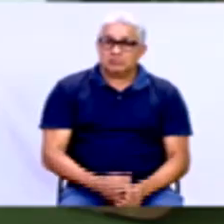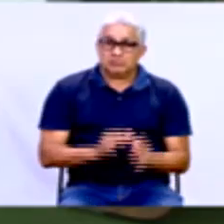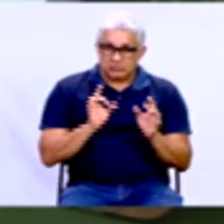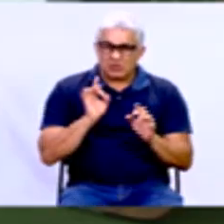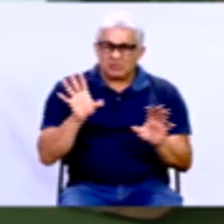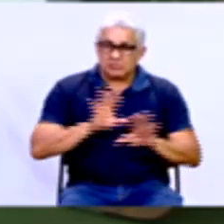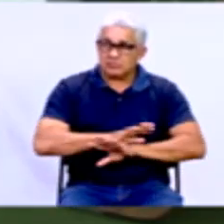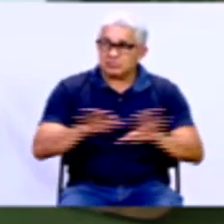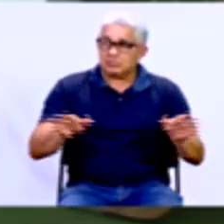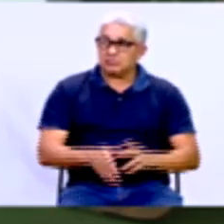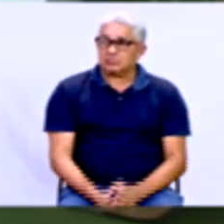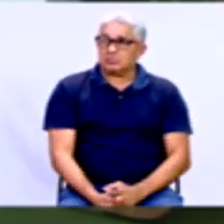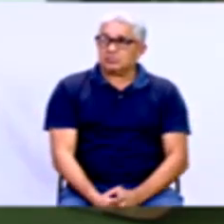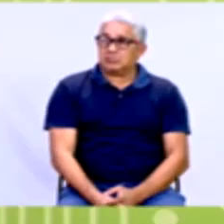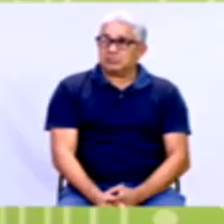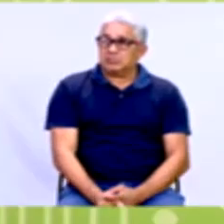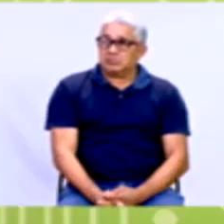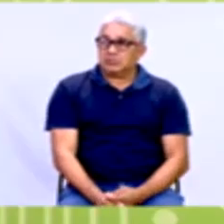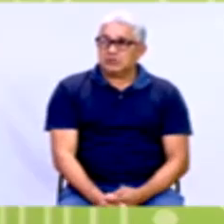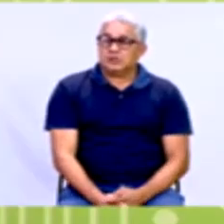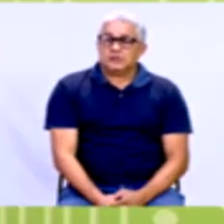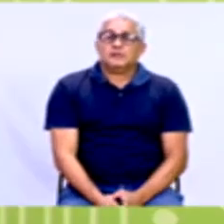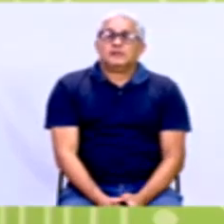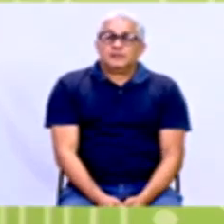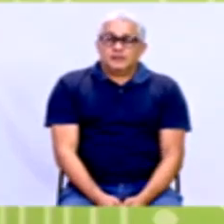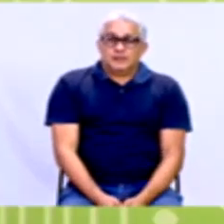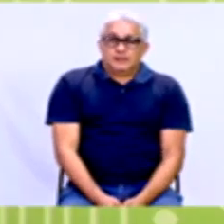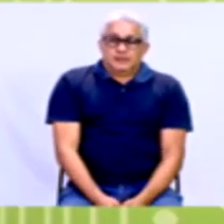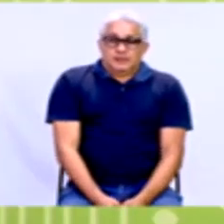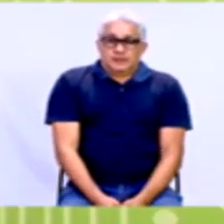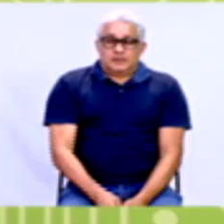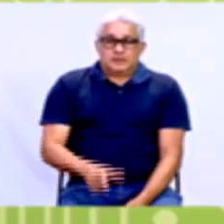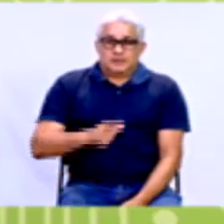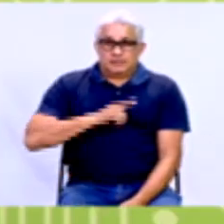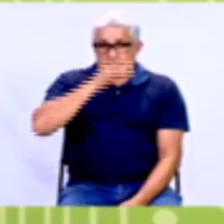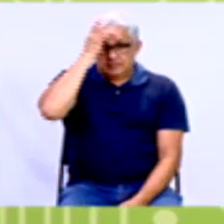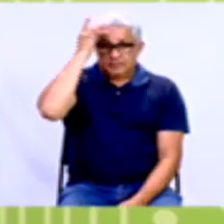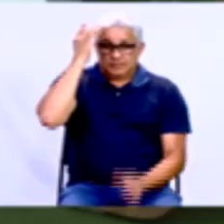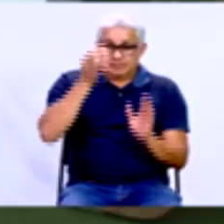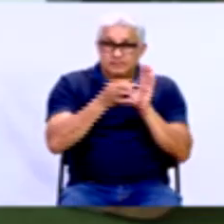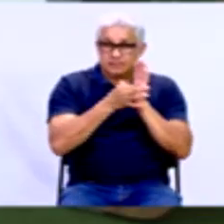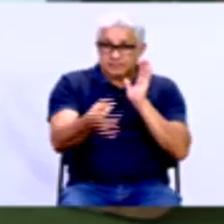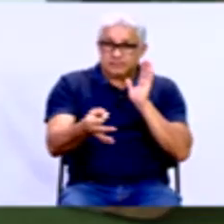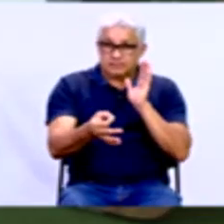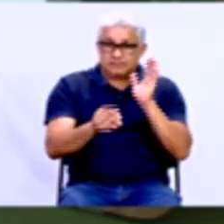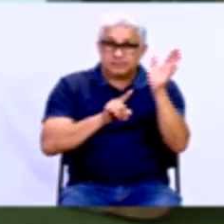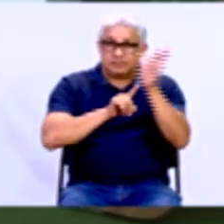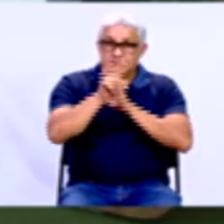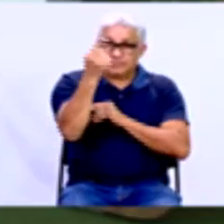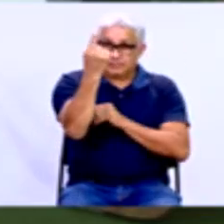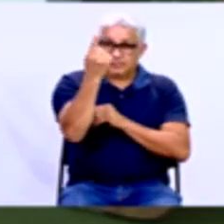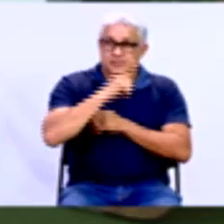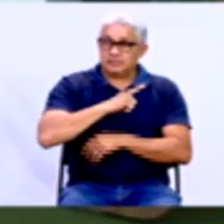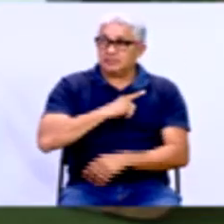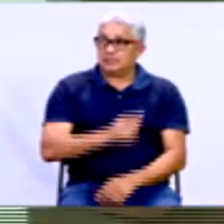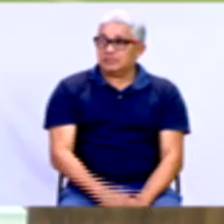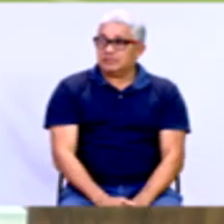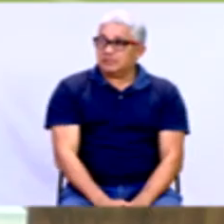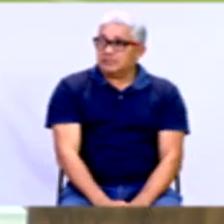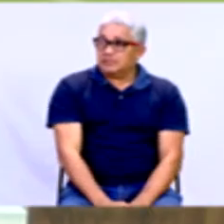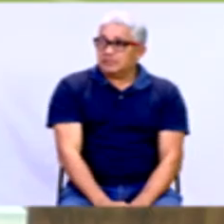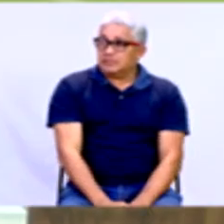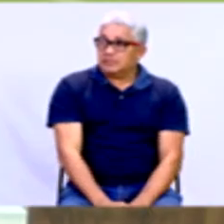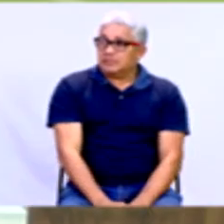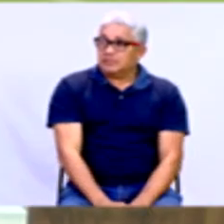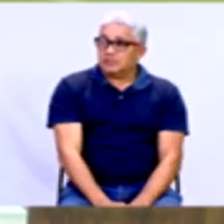São essas 3 questões. Então, vamos lá. A gente já tem alguém comentando a questão 1? Tem.